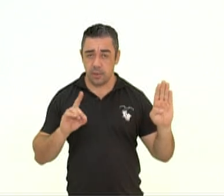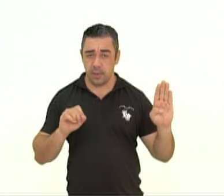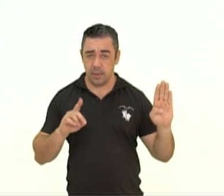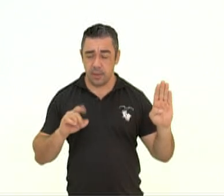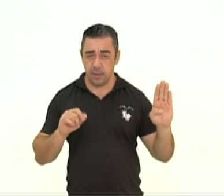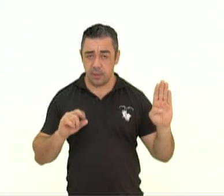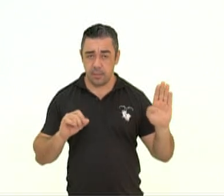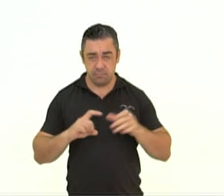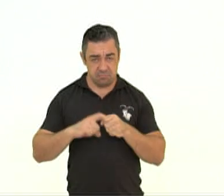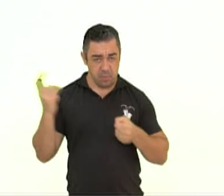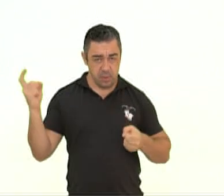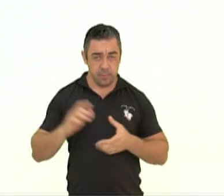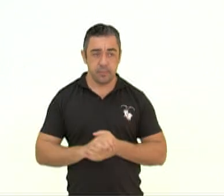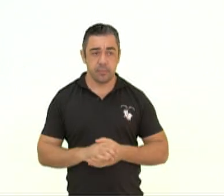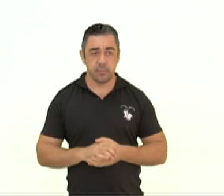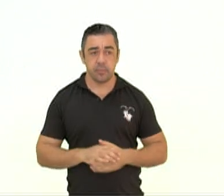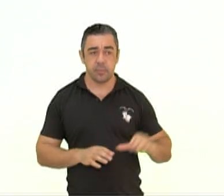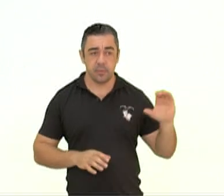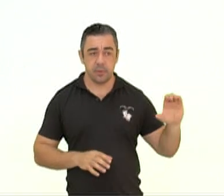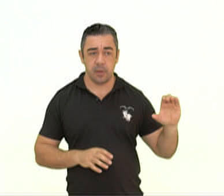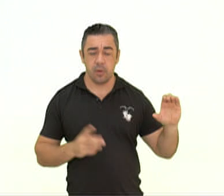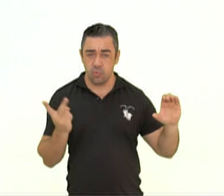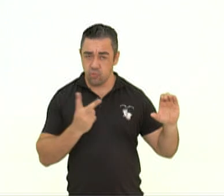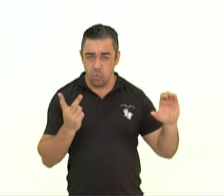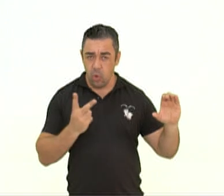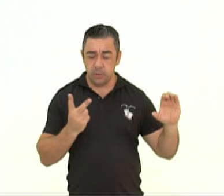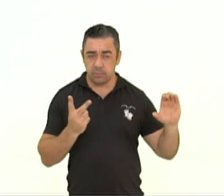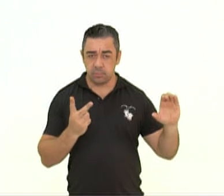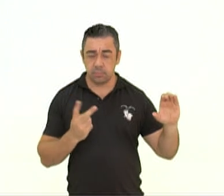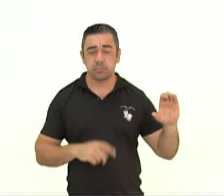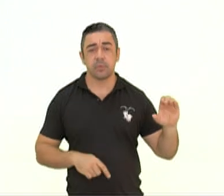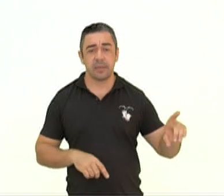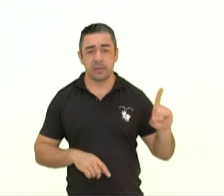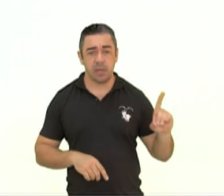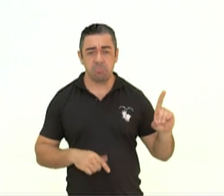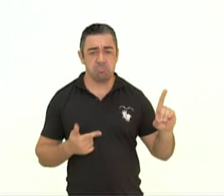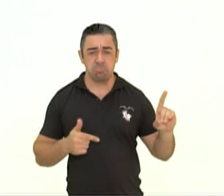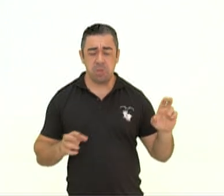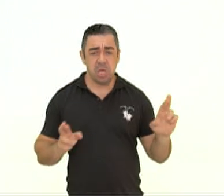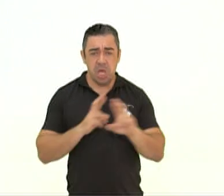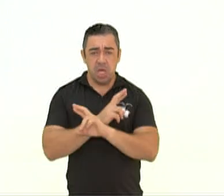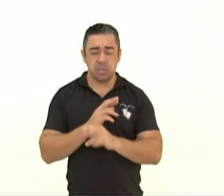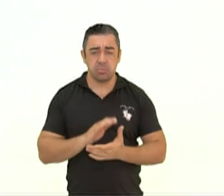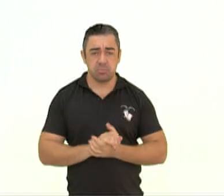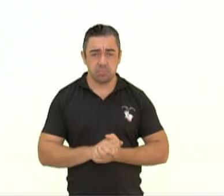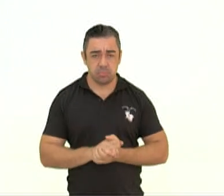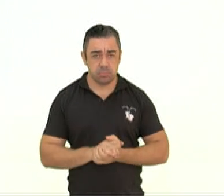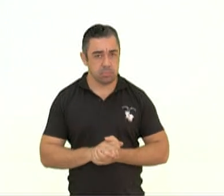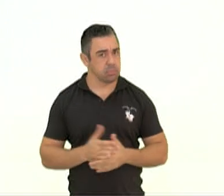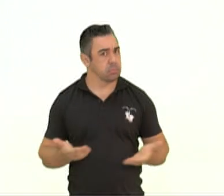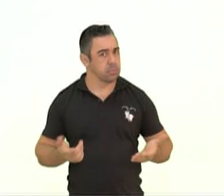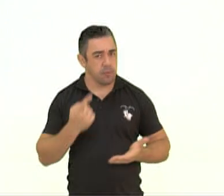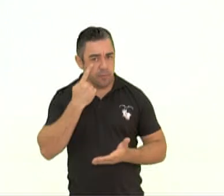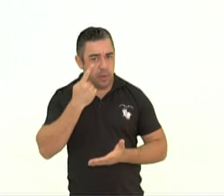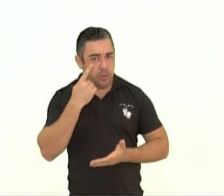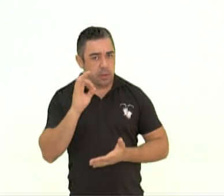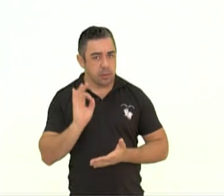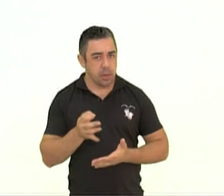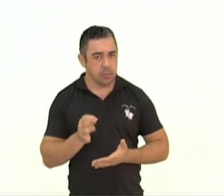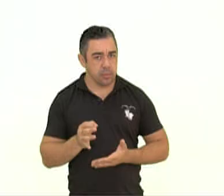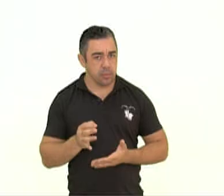Coordenação, C. Coordenação e subordinação, D. Não há relação entre elas. Ora, verifique